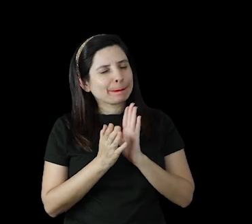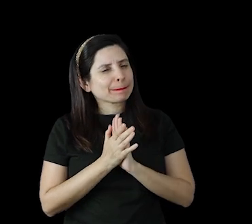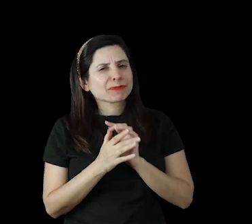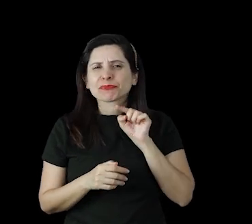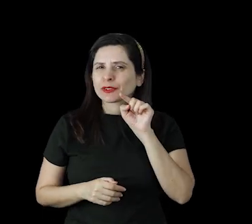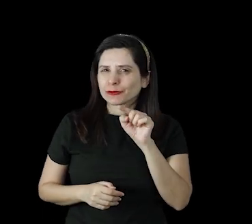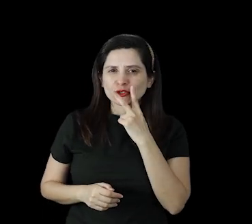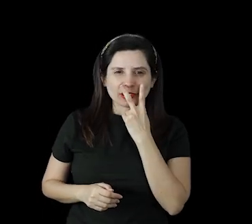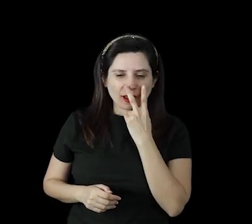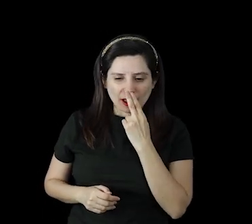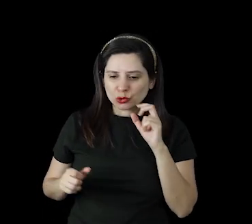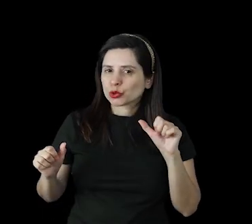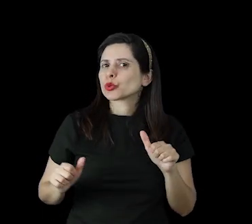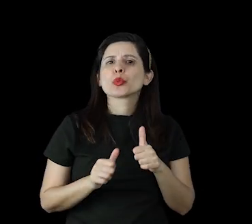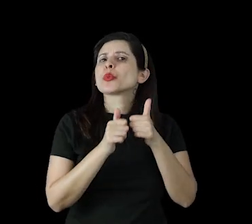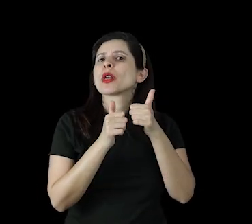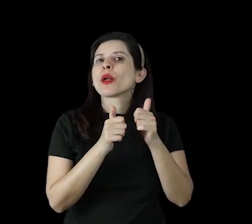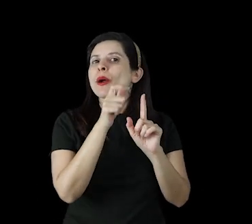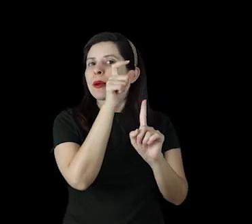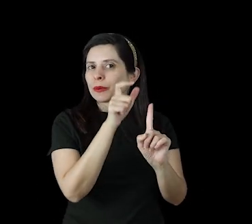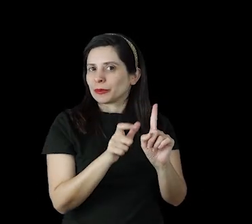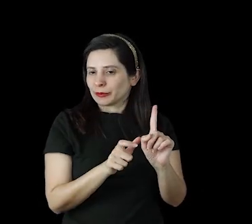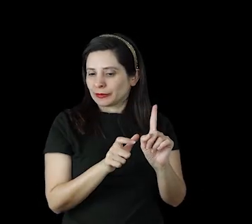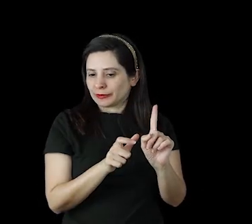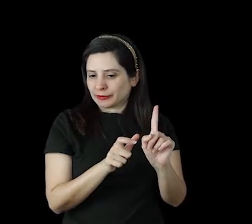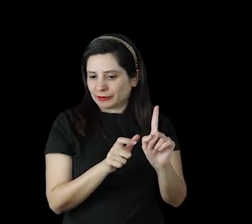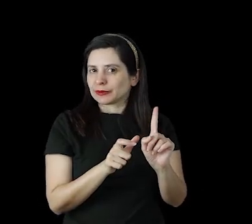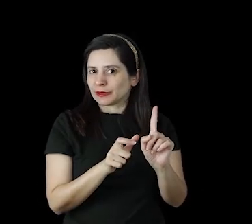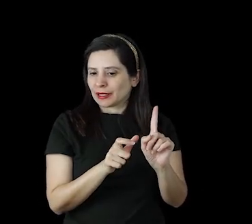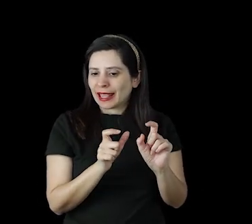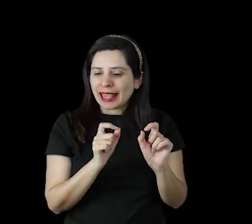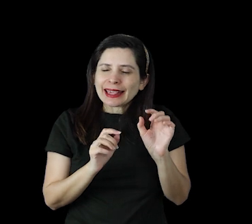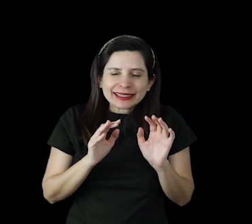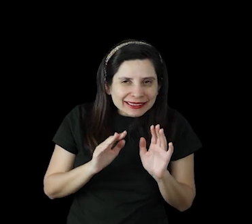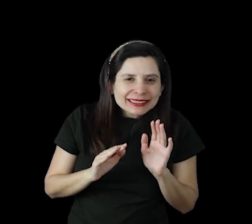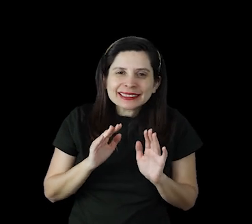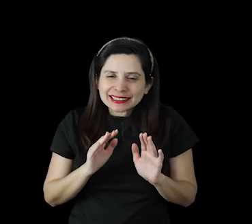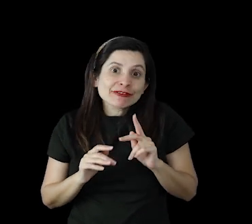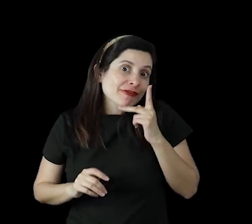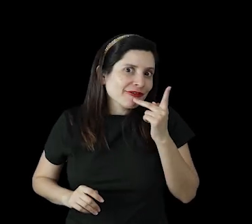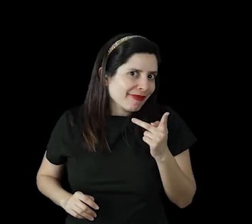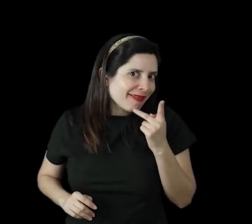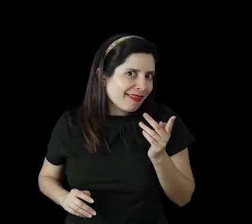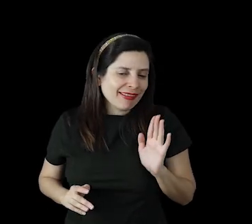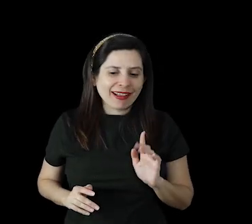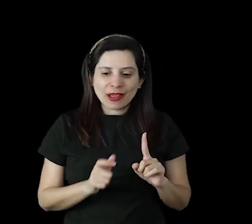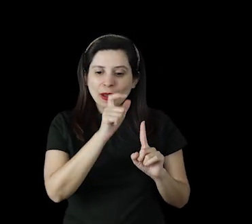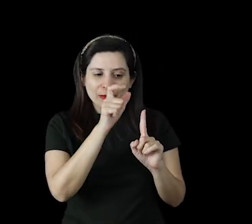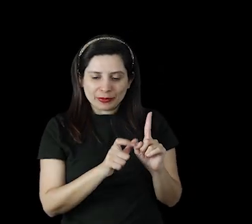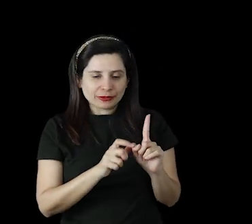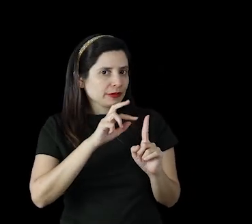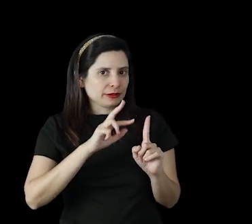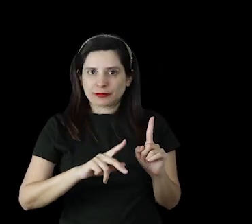Você acha então que o melhor personagem que a gente que se diz, né, que o personagem não é